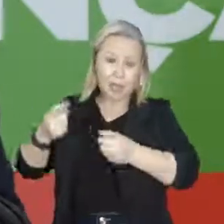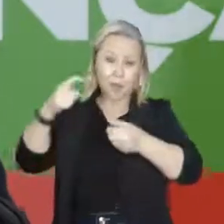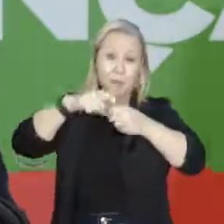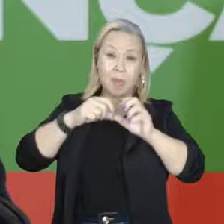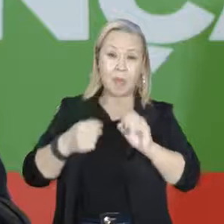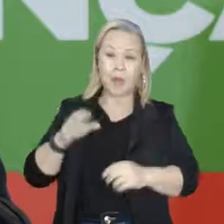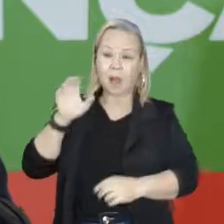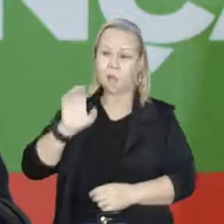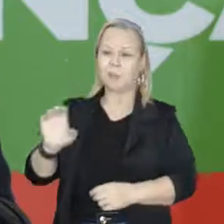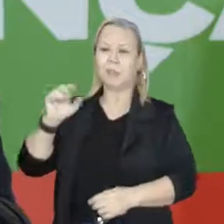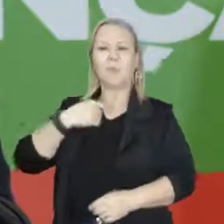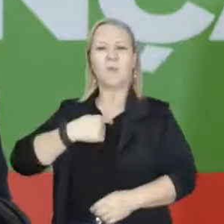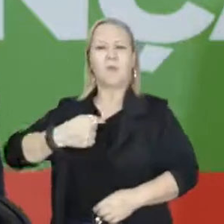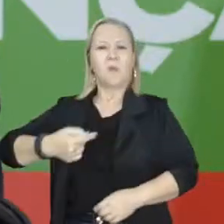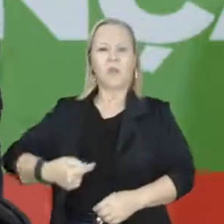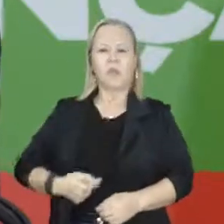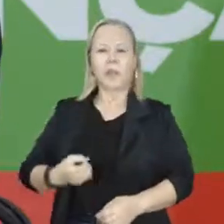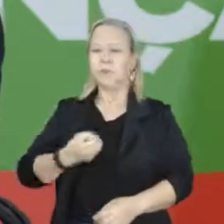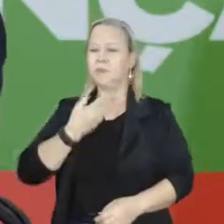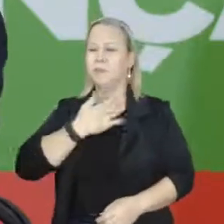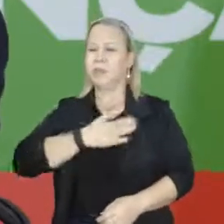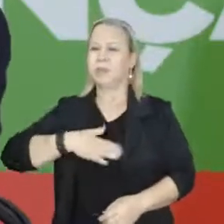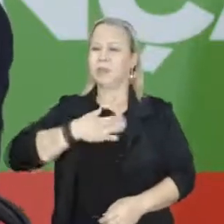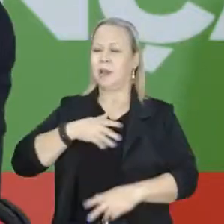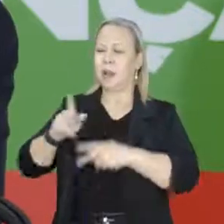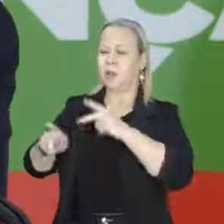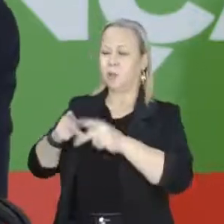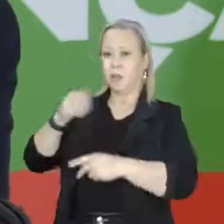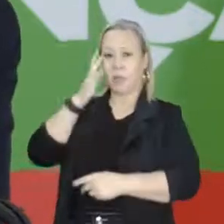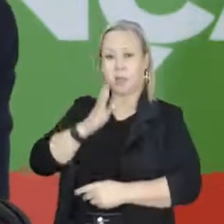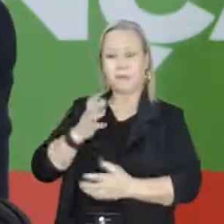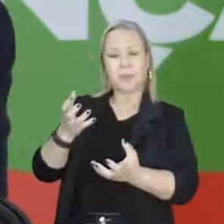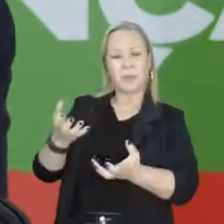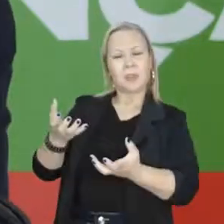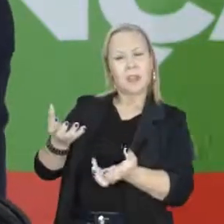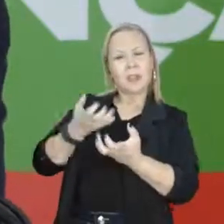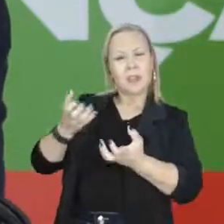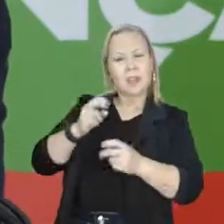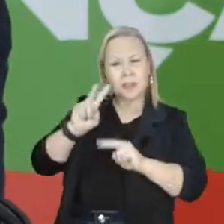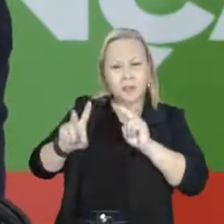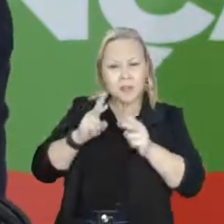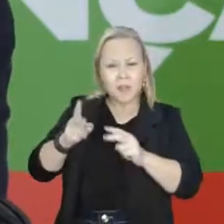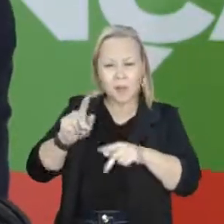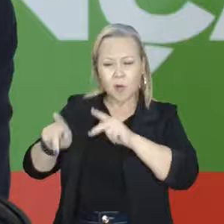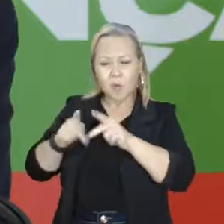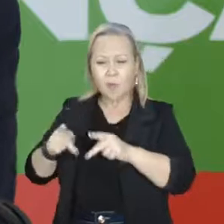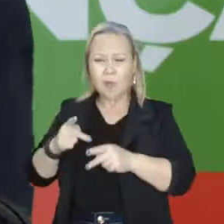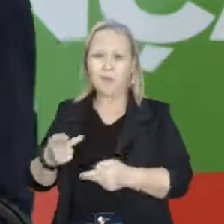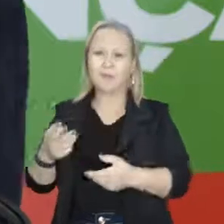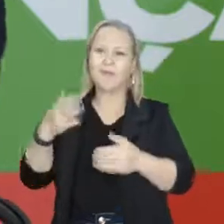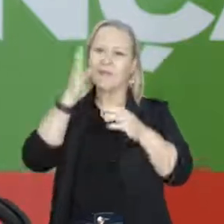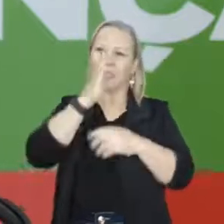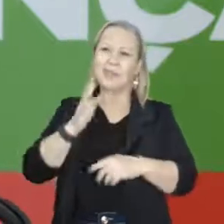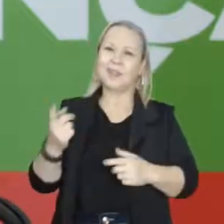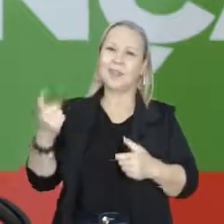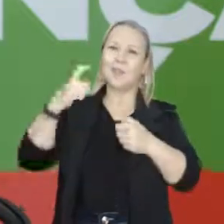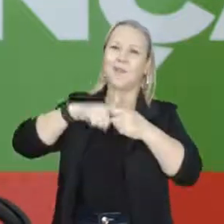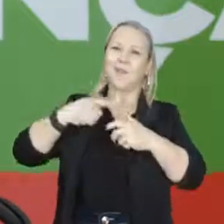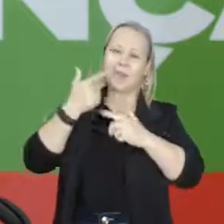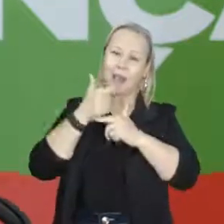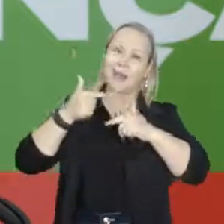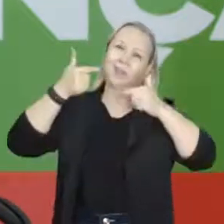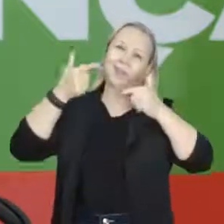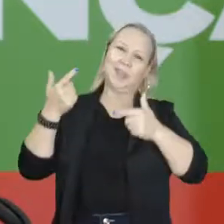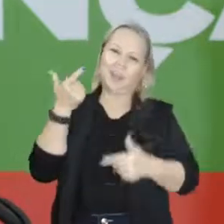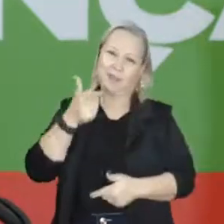social do povo brasileiro. A gente quer ver o povo brasileiro voltar a sorrir outra vez. É assim que eu acho que ela vai participar